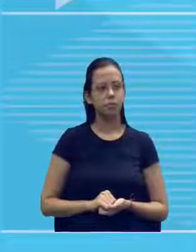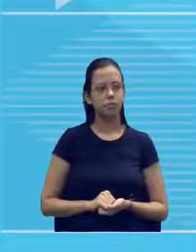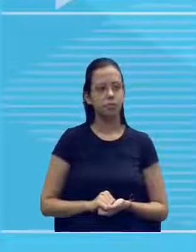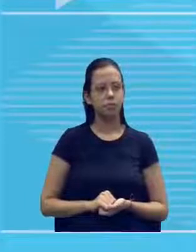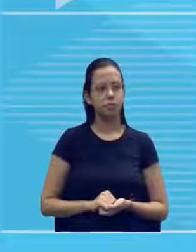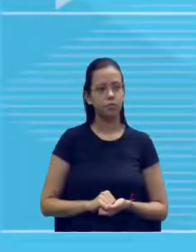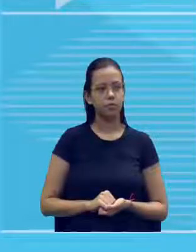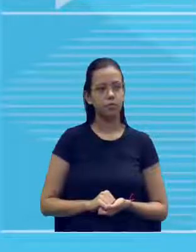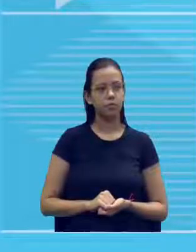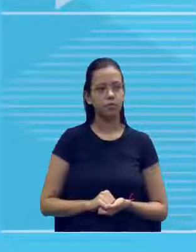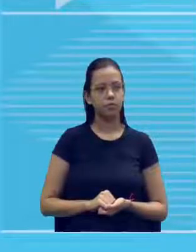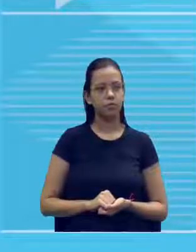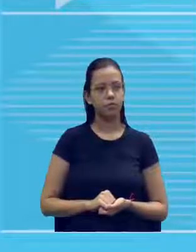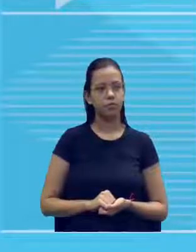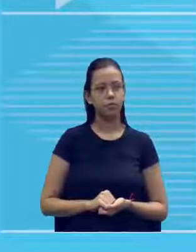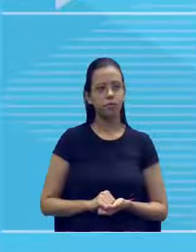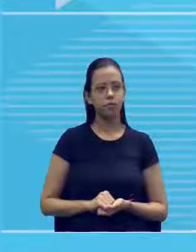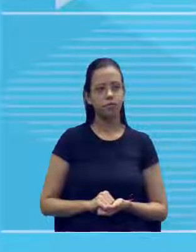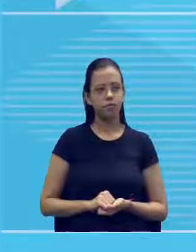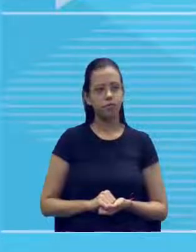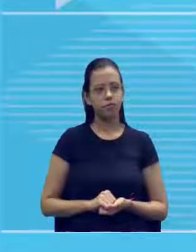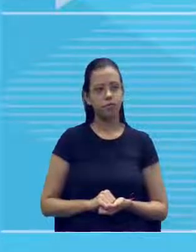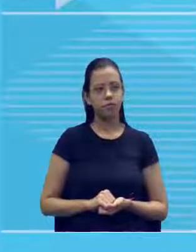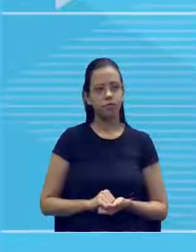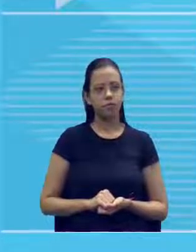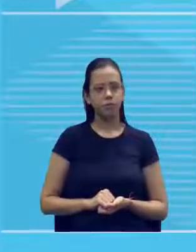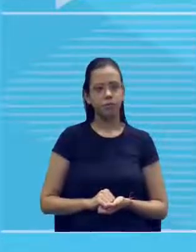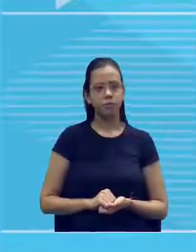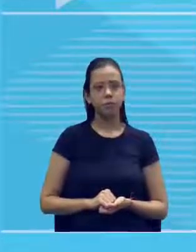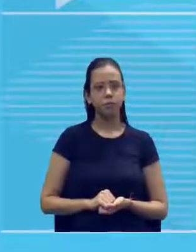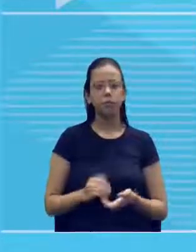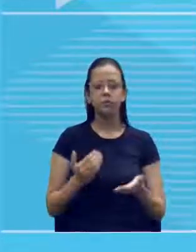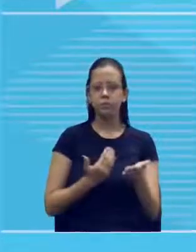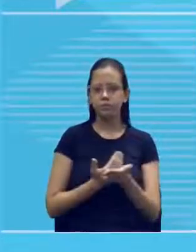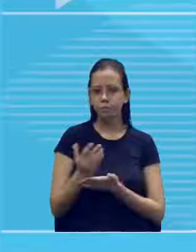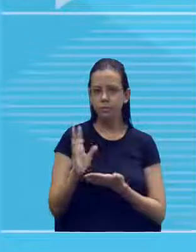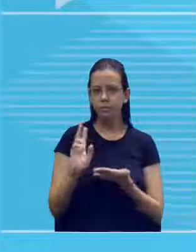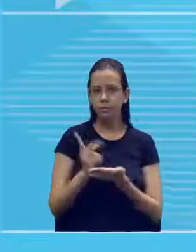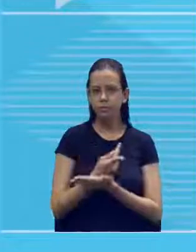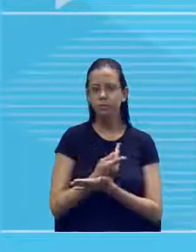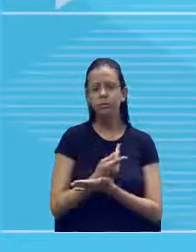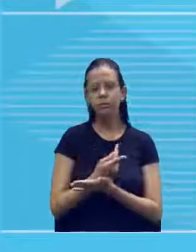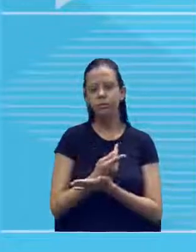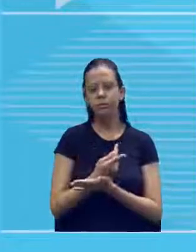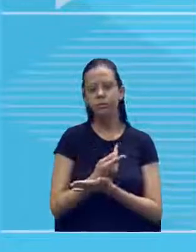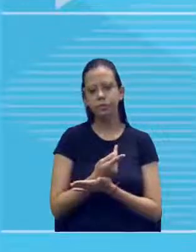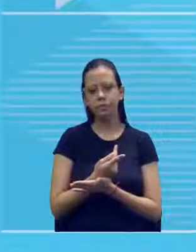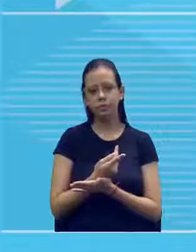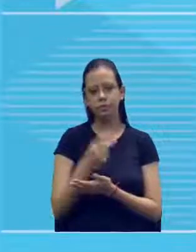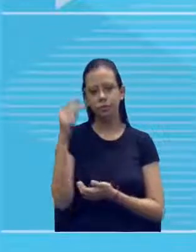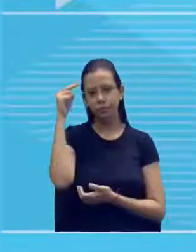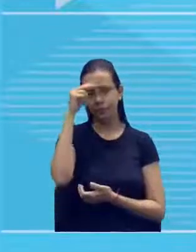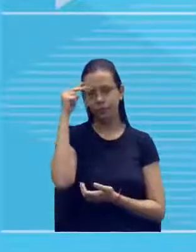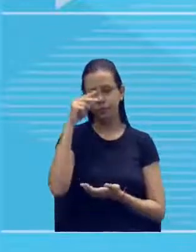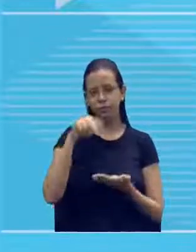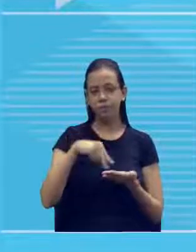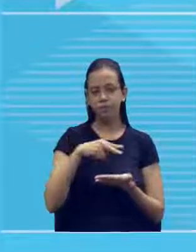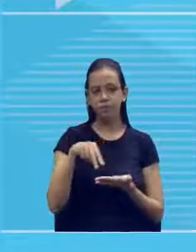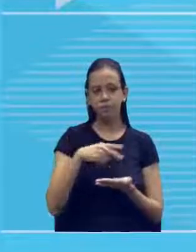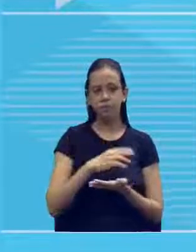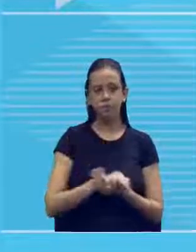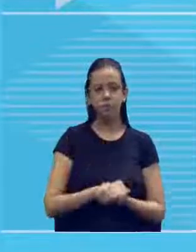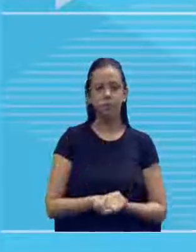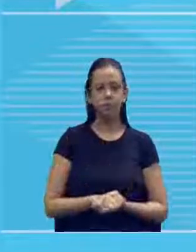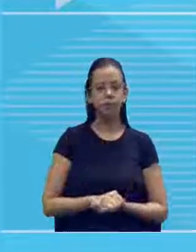Que foram sendo executadas nesse primeiro momento na história da dança. Iniciou-se então